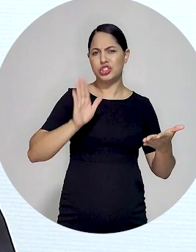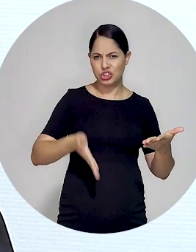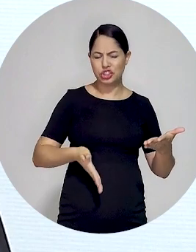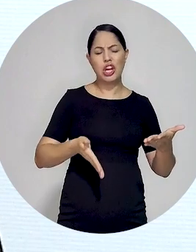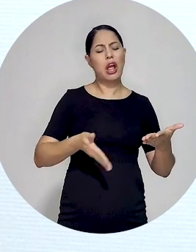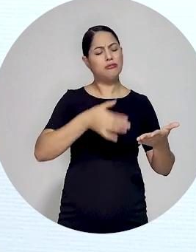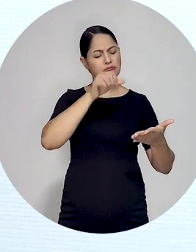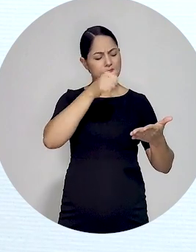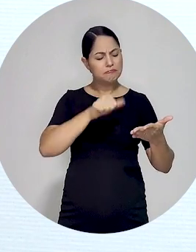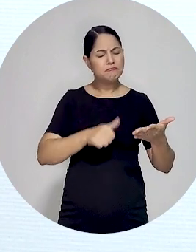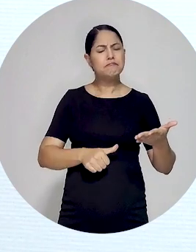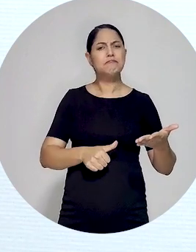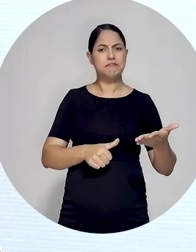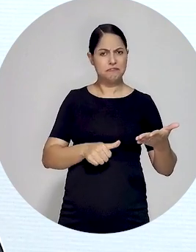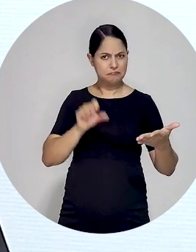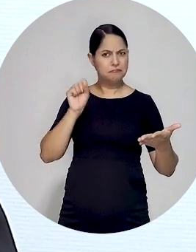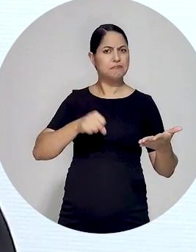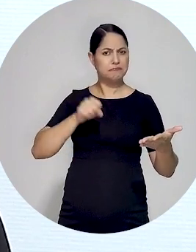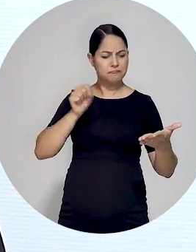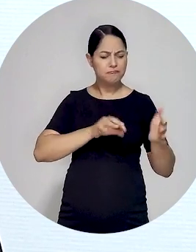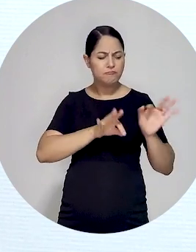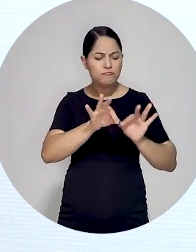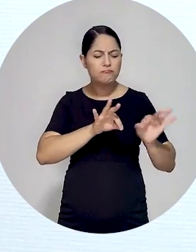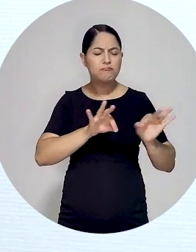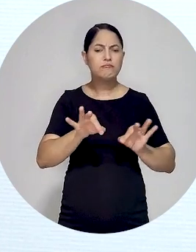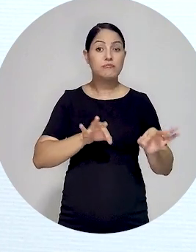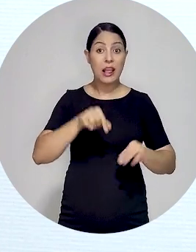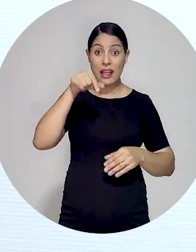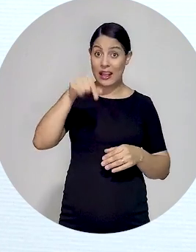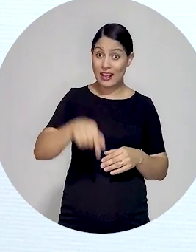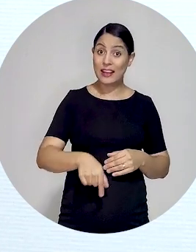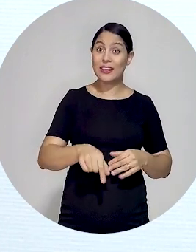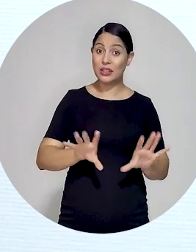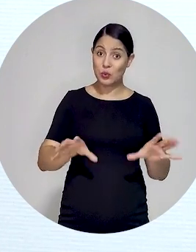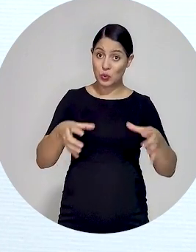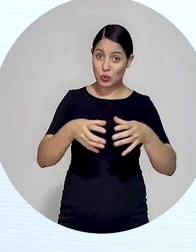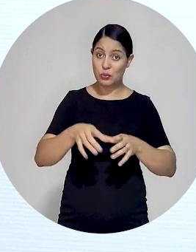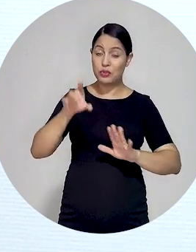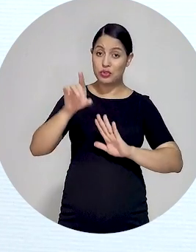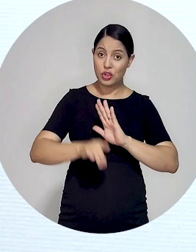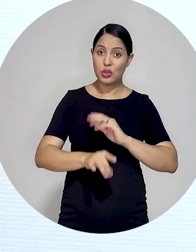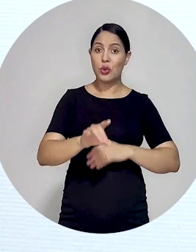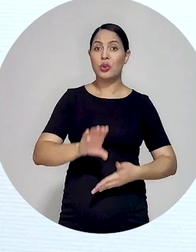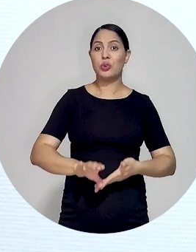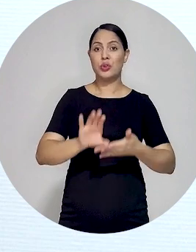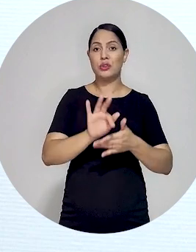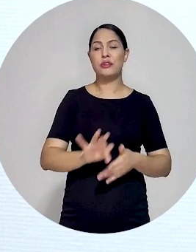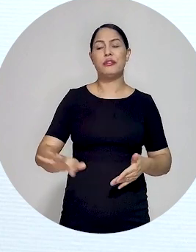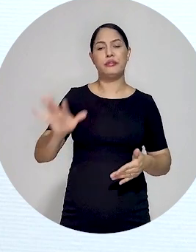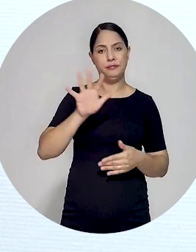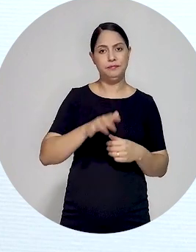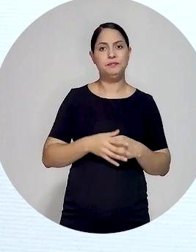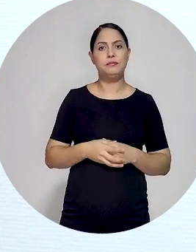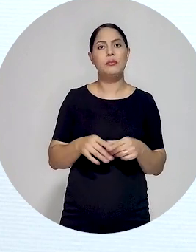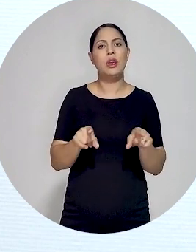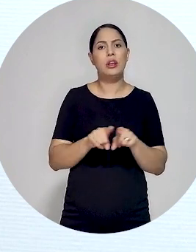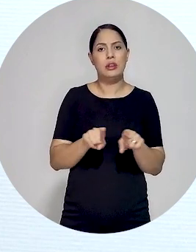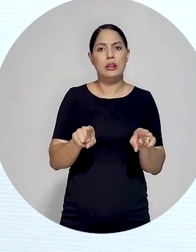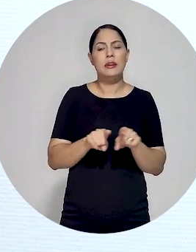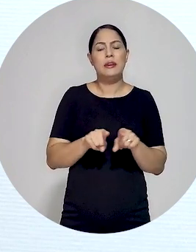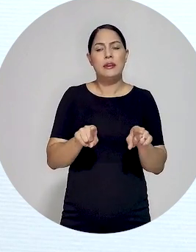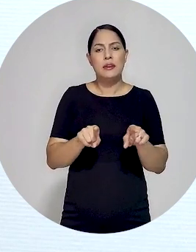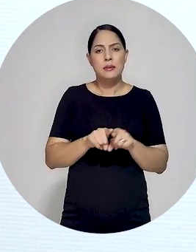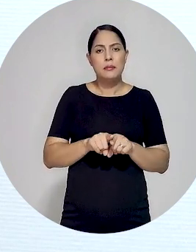sendo tratadas, estão sendo analisadas, estão sendo preparadas aqui na diretoria do Conselho Federal e da